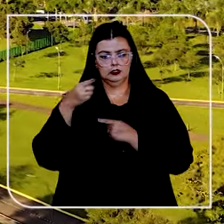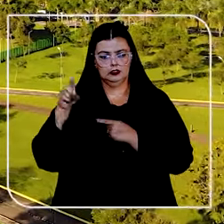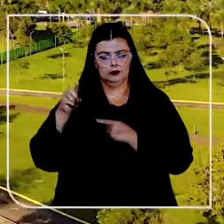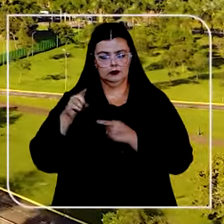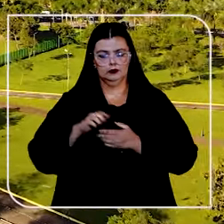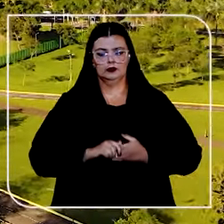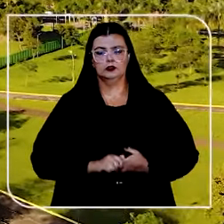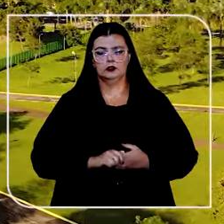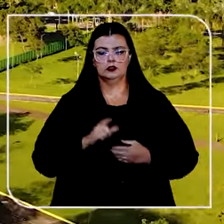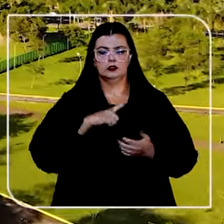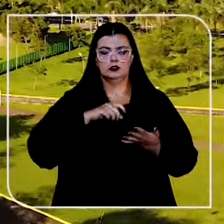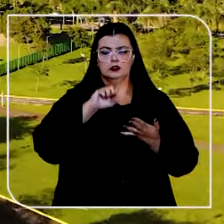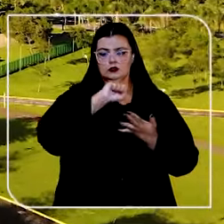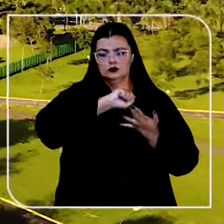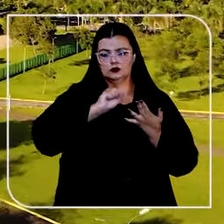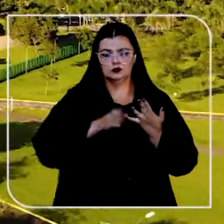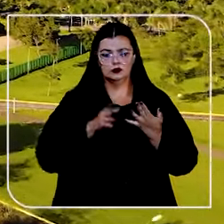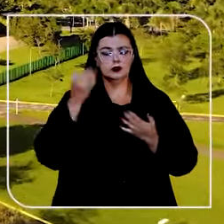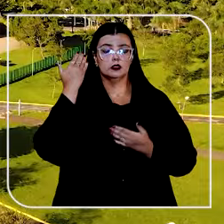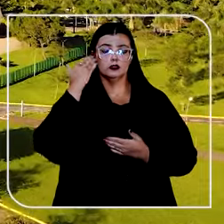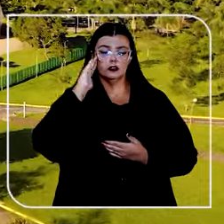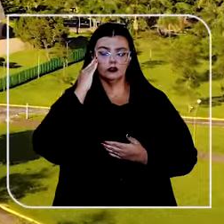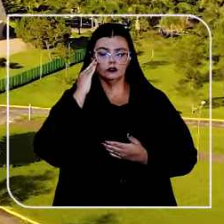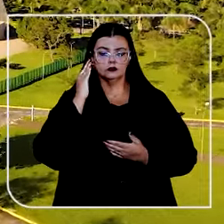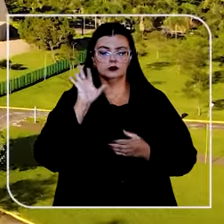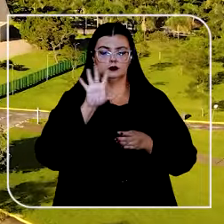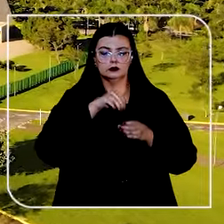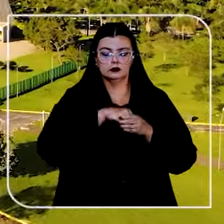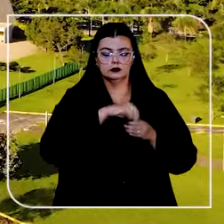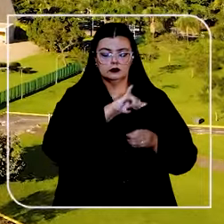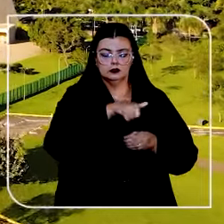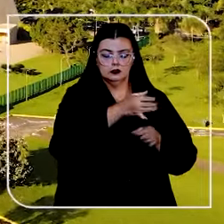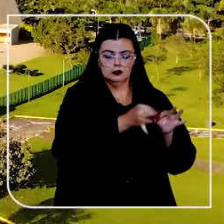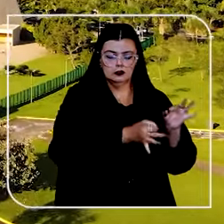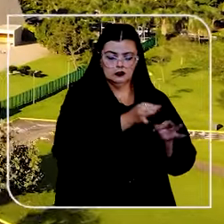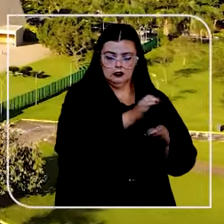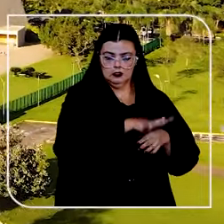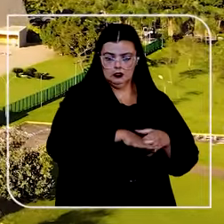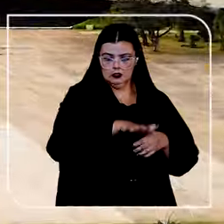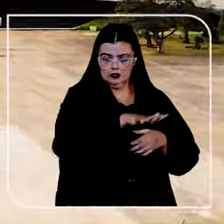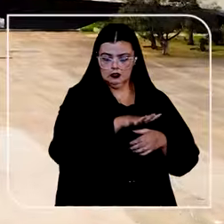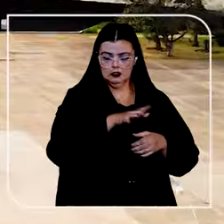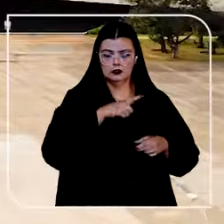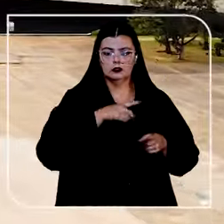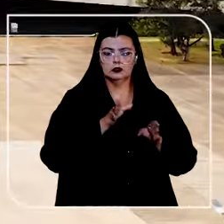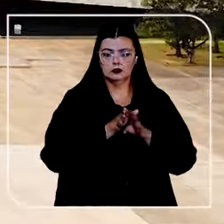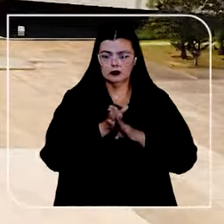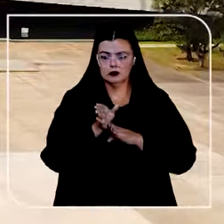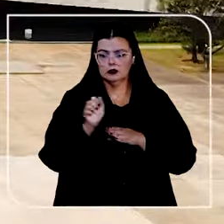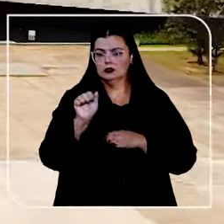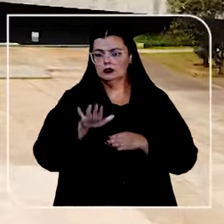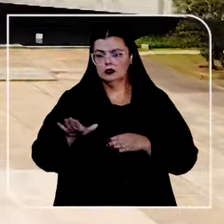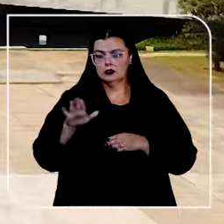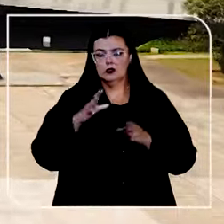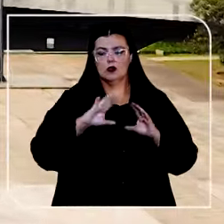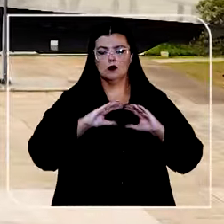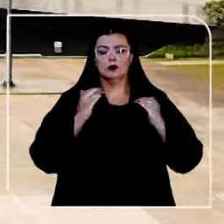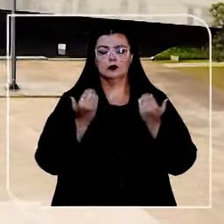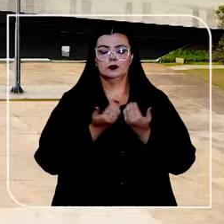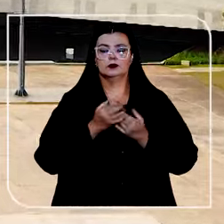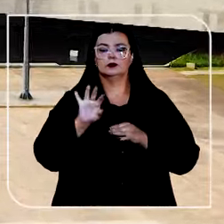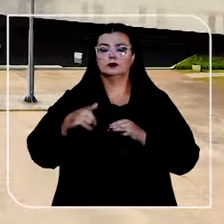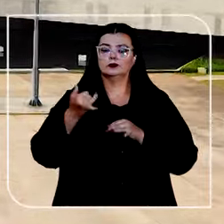súmulas são os resumos de entendimentos consolidados nos julgamentos e servem para orientação da comunidade